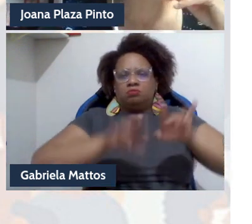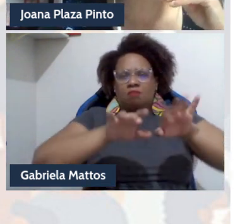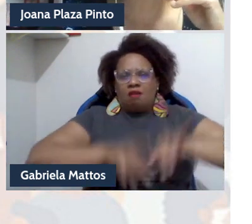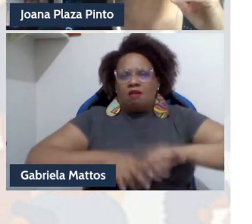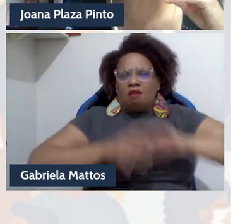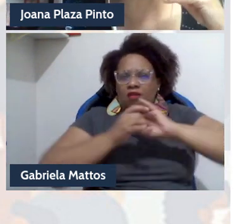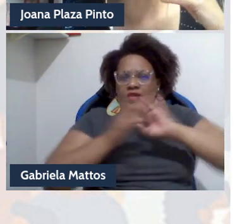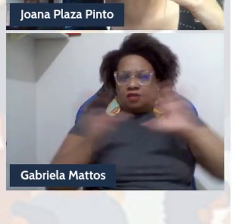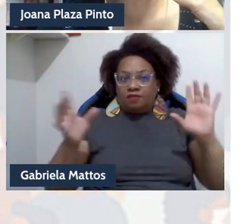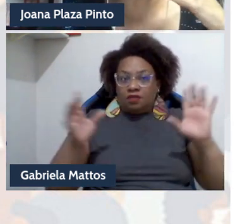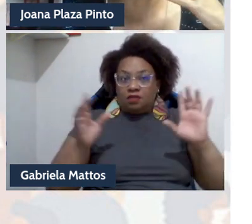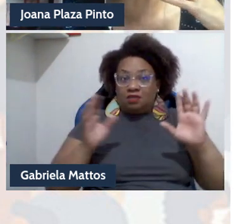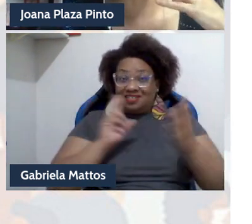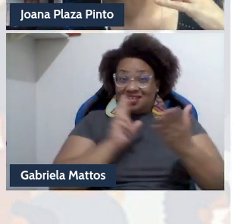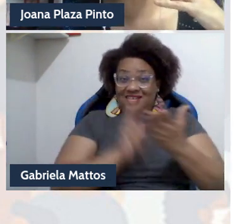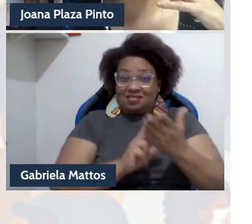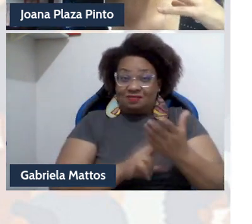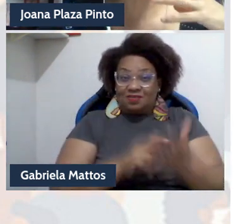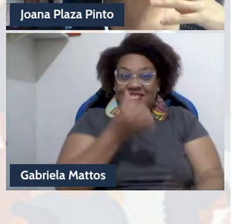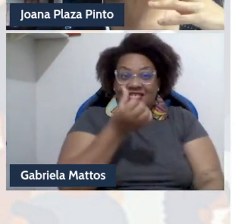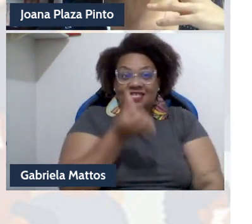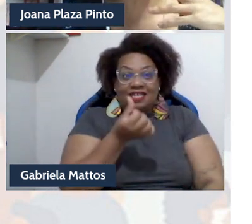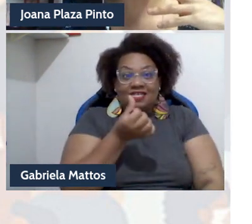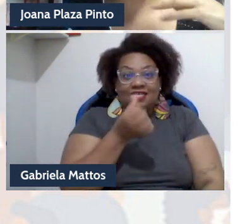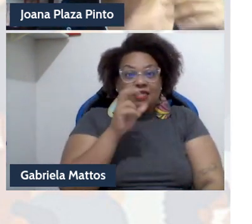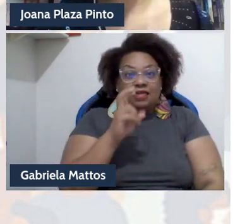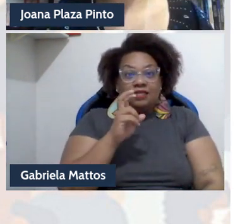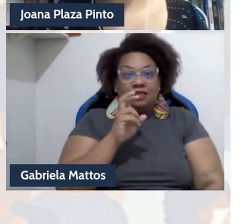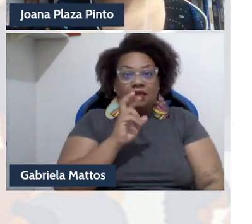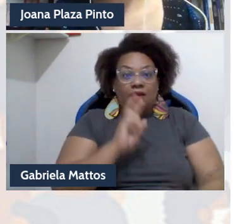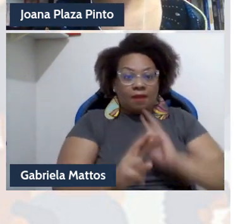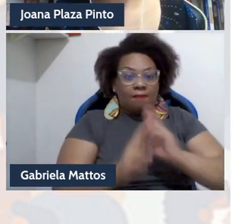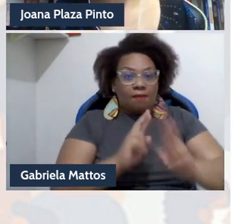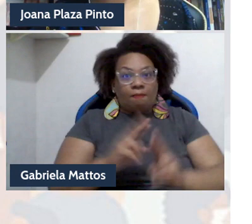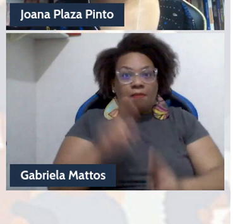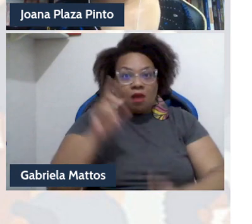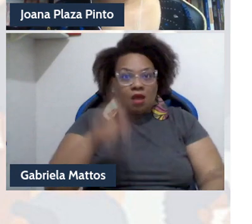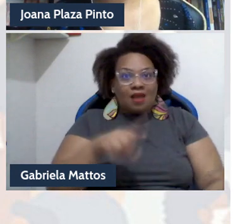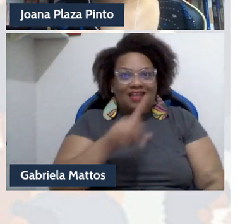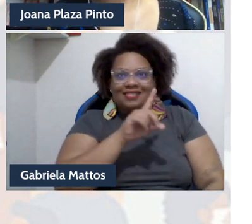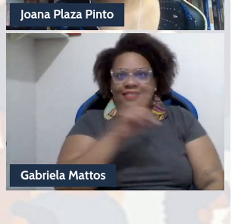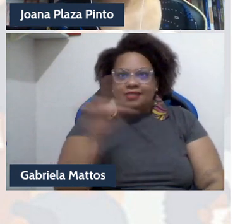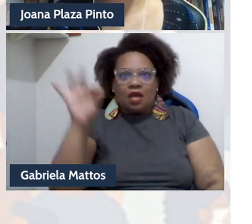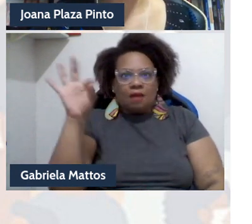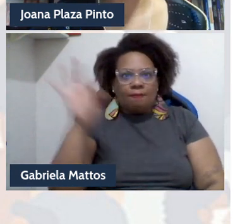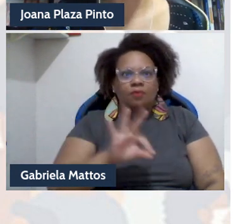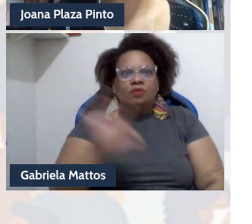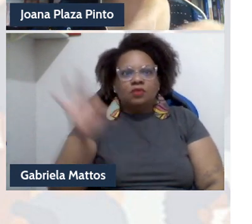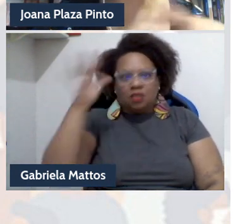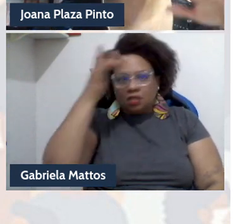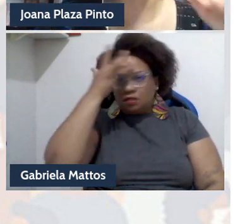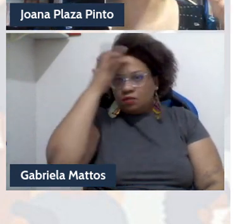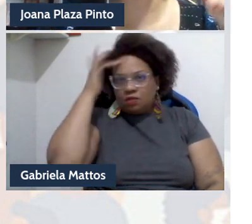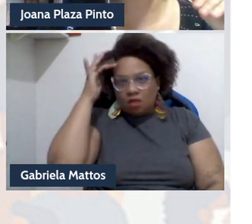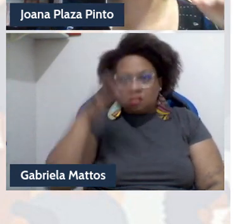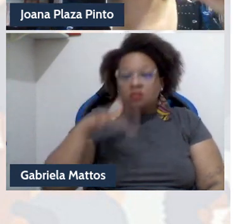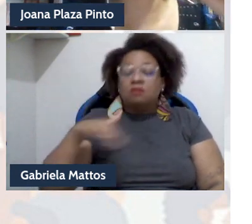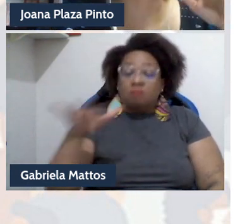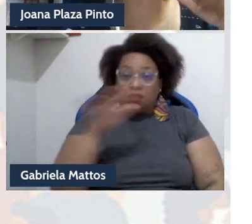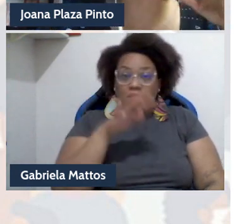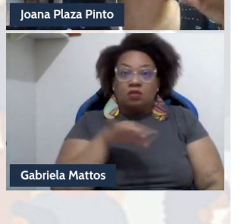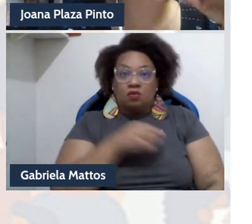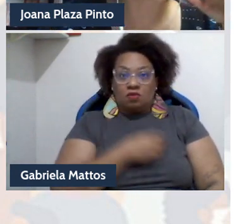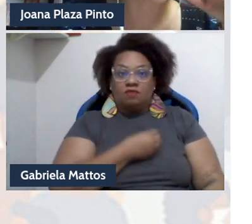respondidos 65 formulários, o que significou 100% das pessoas que estavam nos cursos. Então, eu tenho